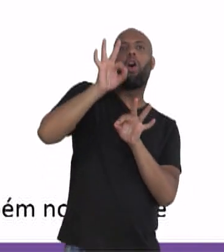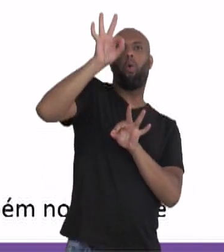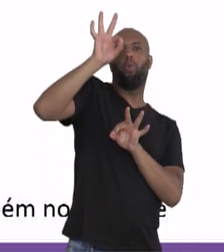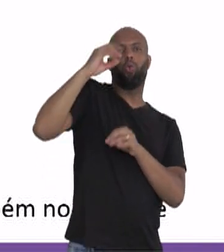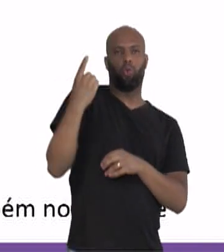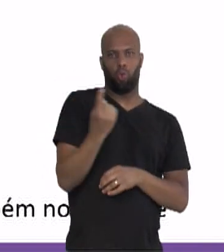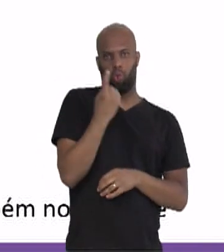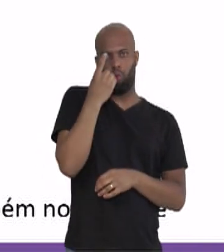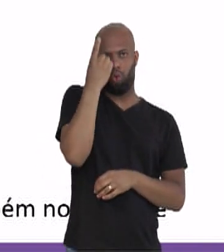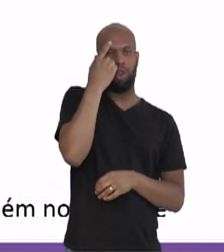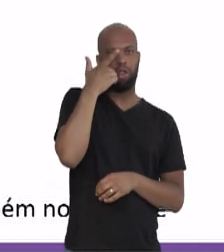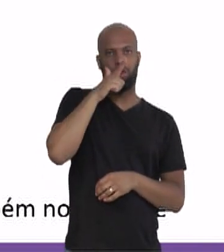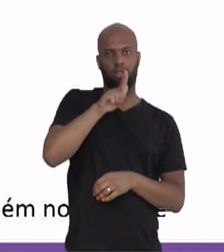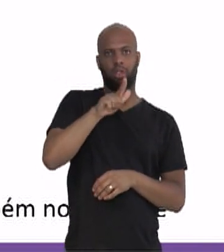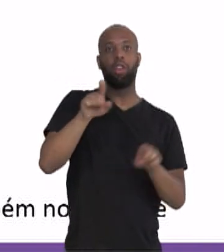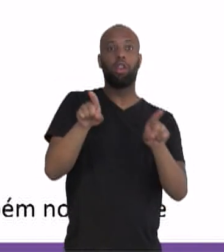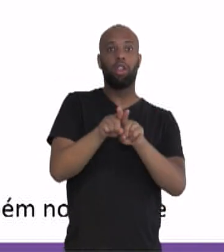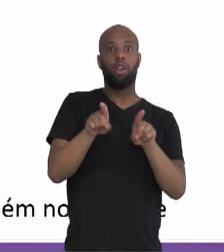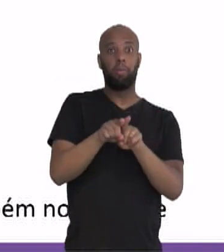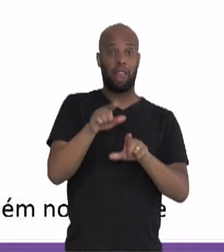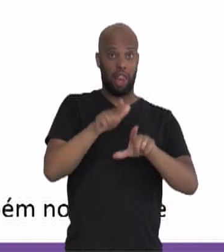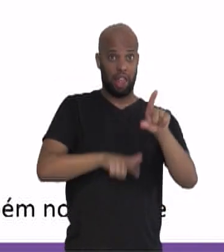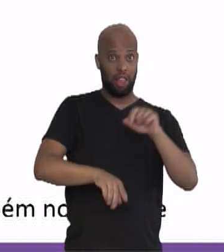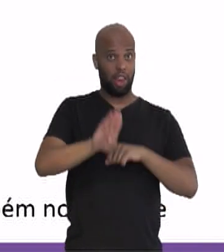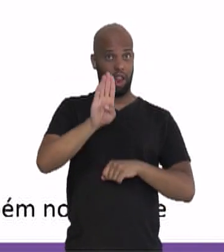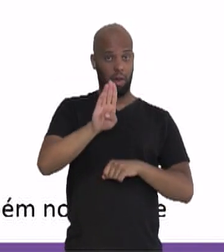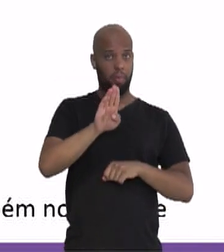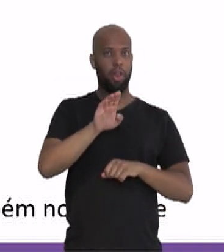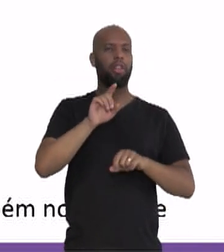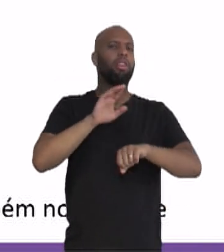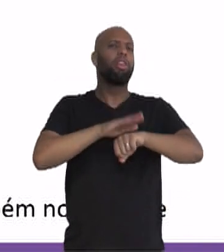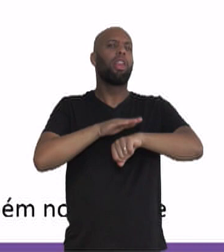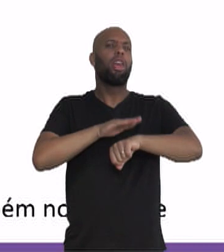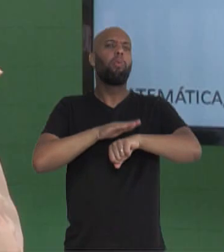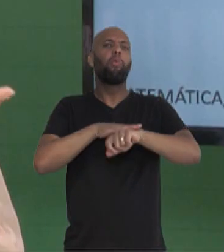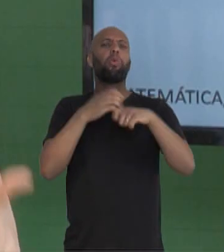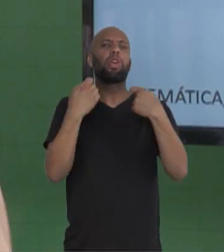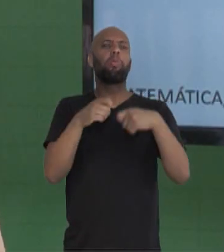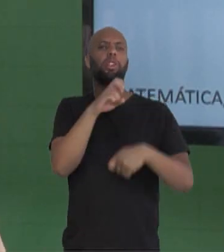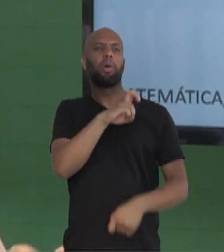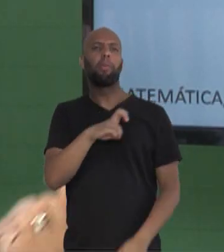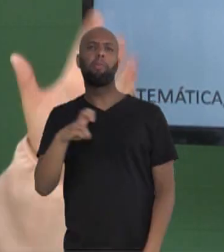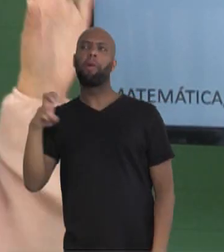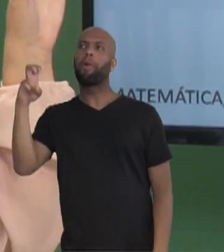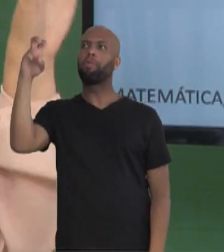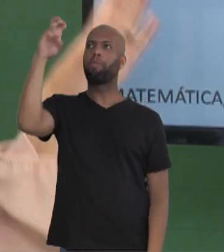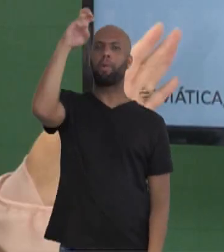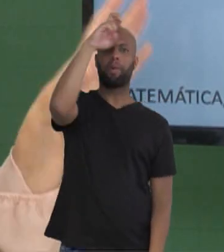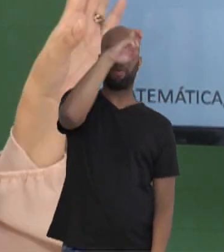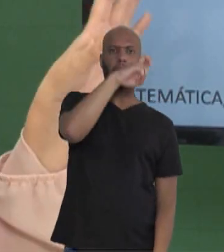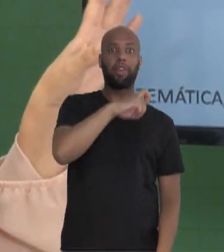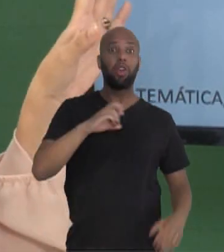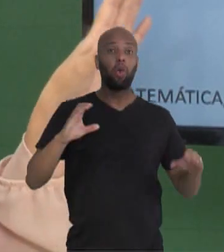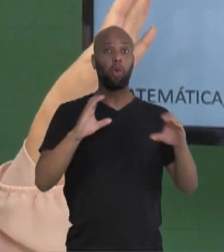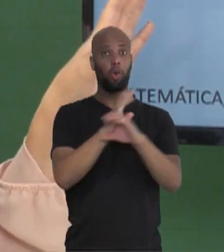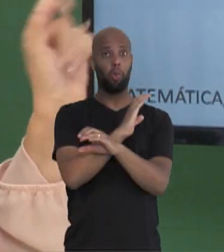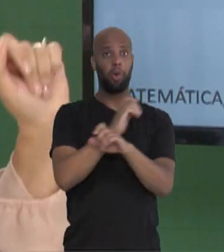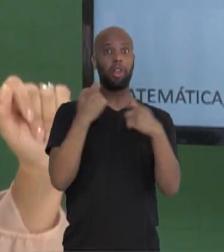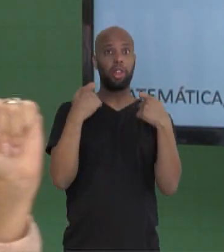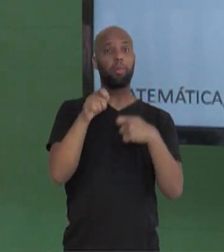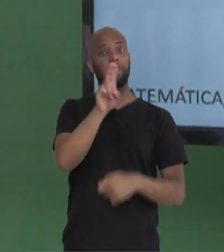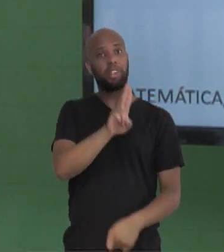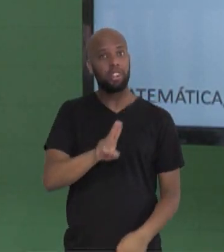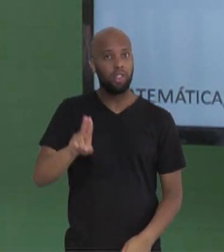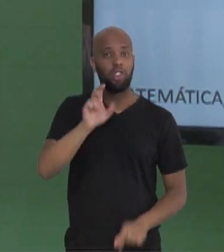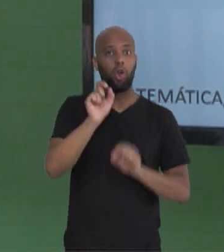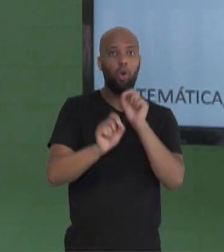B, qual é o tempo necessário para a roda gigante dar uma volta completa? Então, usando as fórmulas do período, usando a função seno e cosseno,